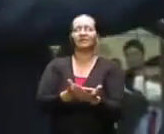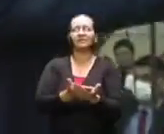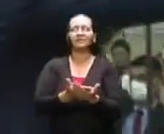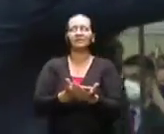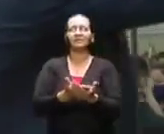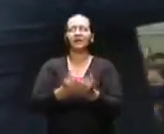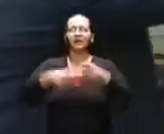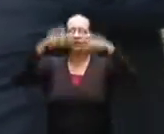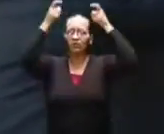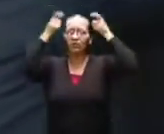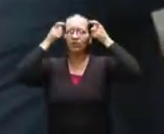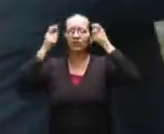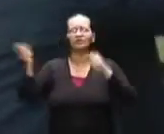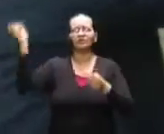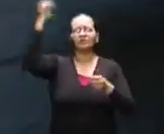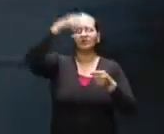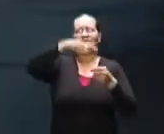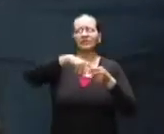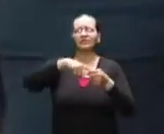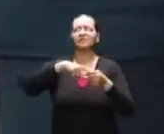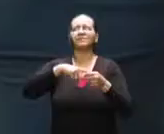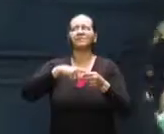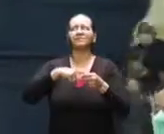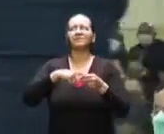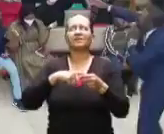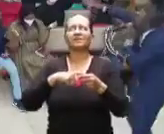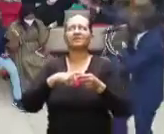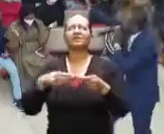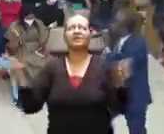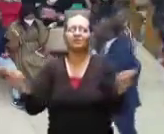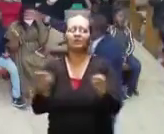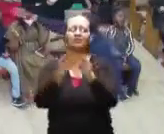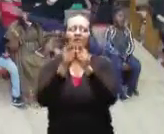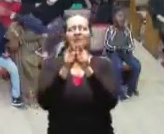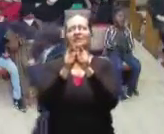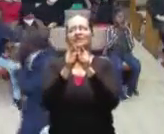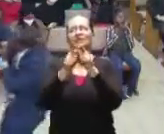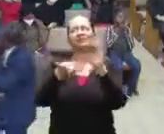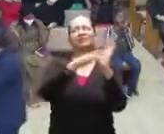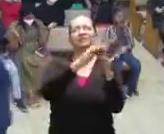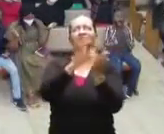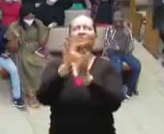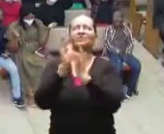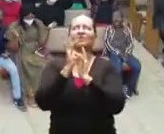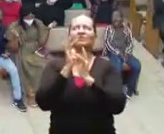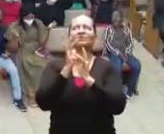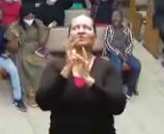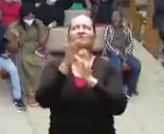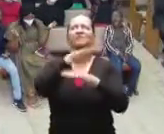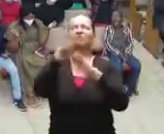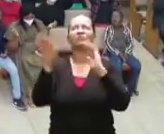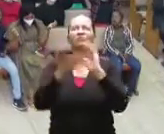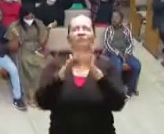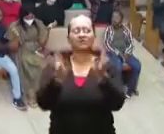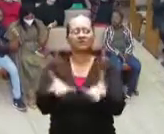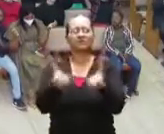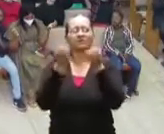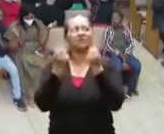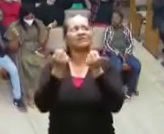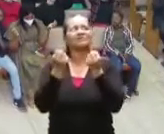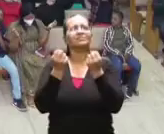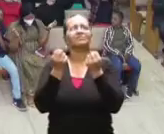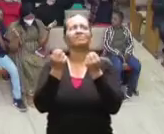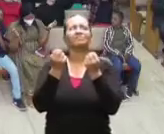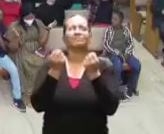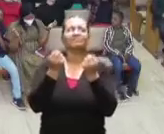chegar para você. Que você vai encontrar Jesus. Quem vai receber? É, quando